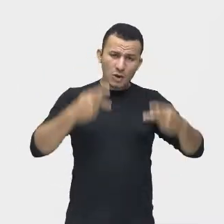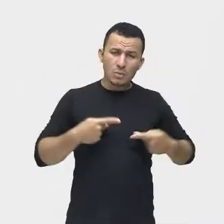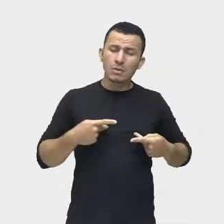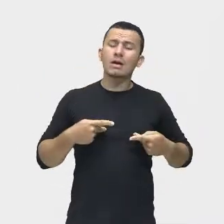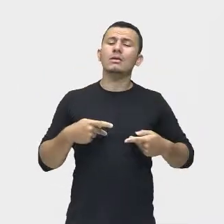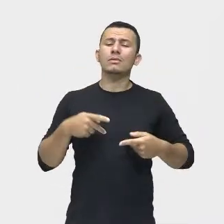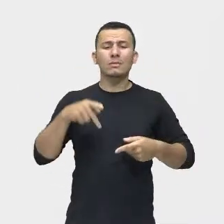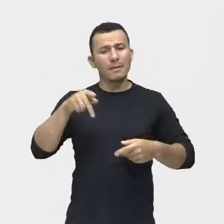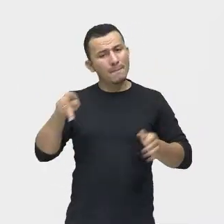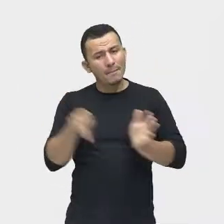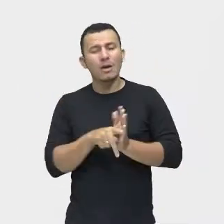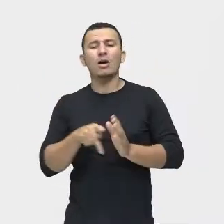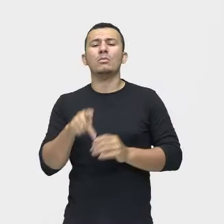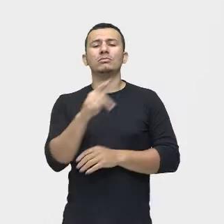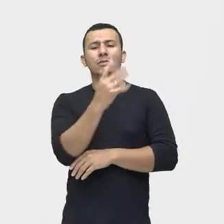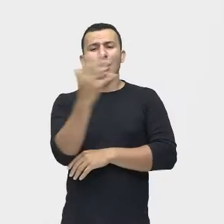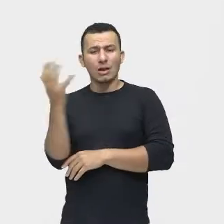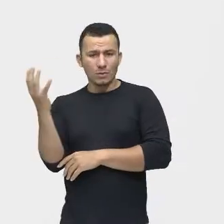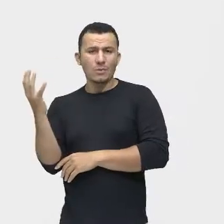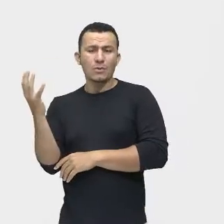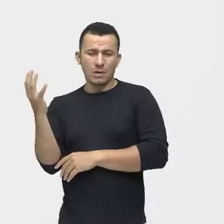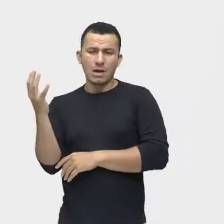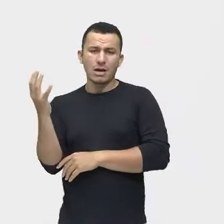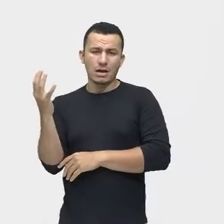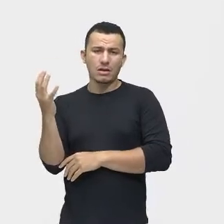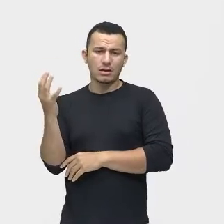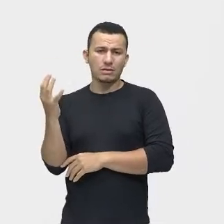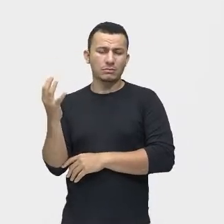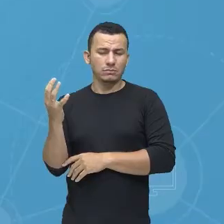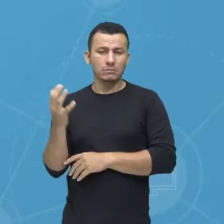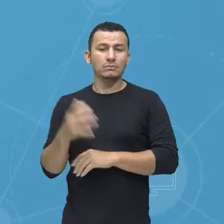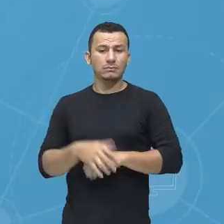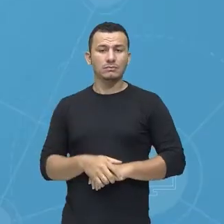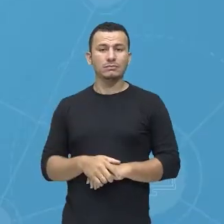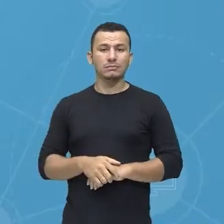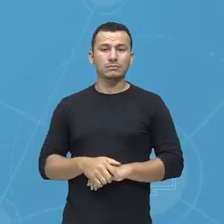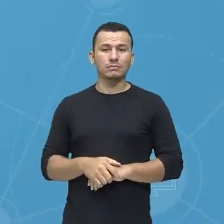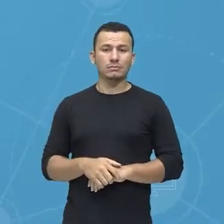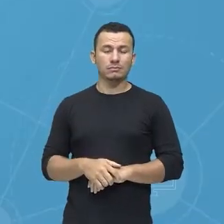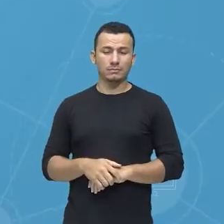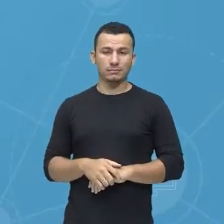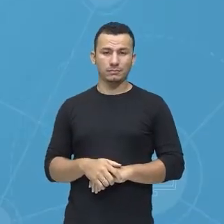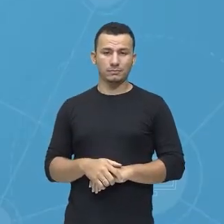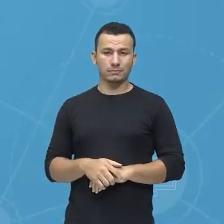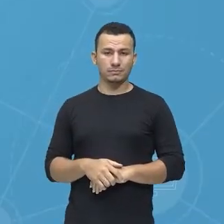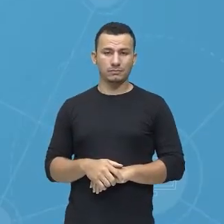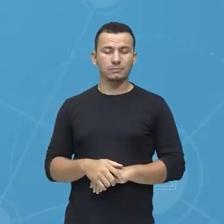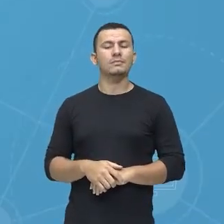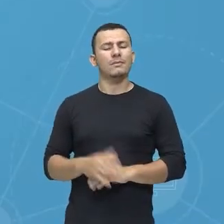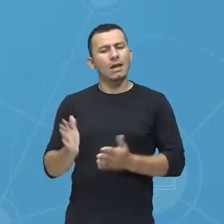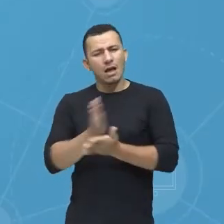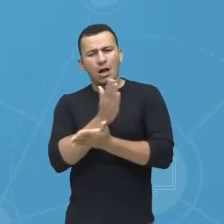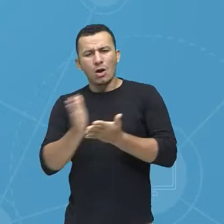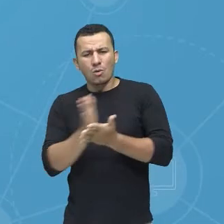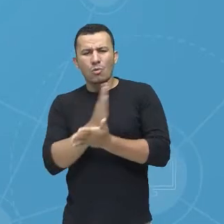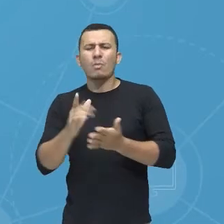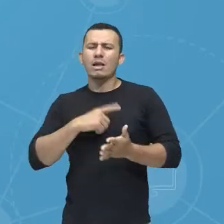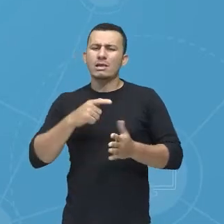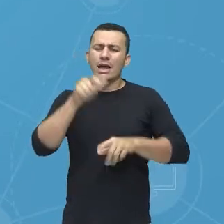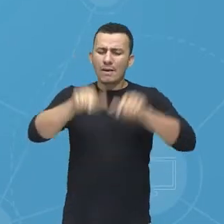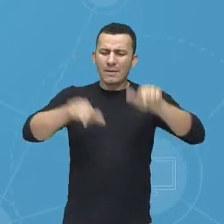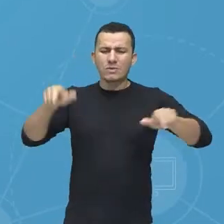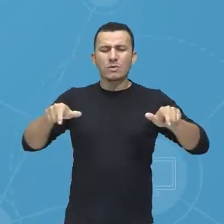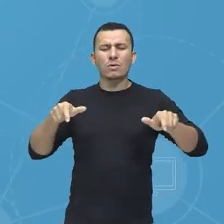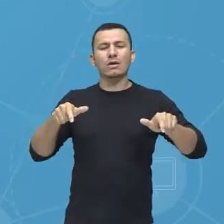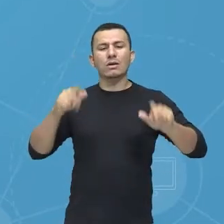natureza, sendo um animal como tantos outros. Vejam bem, muitas vezes o ser humano se irrita quando a gente